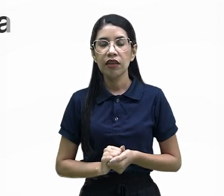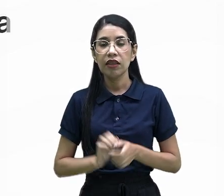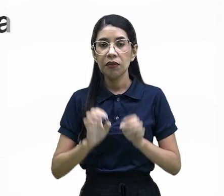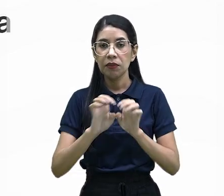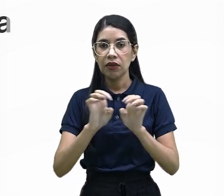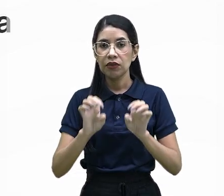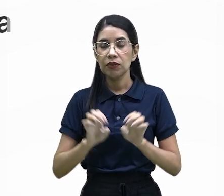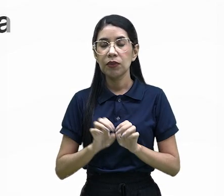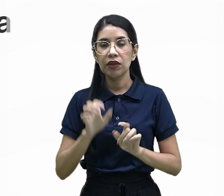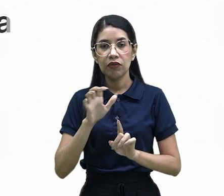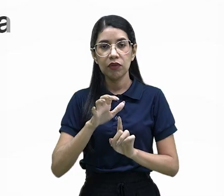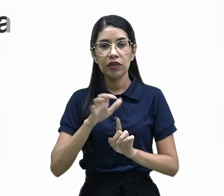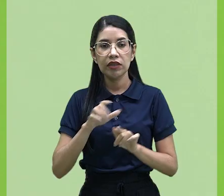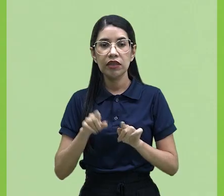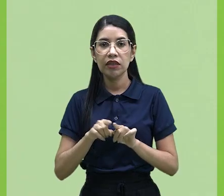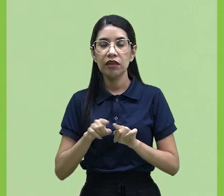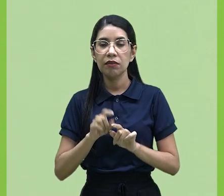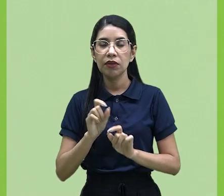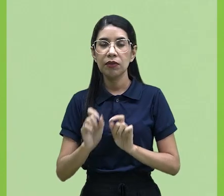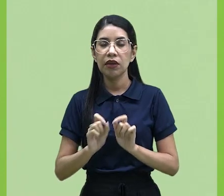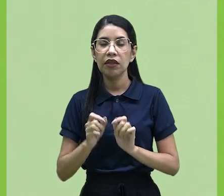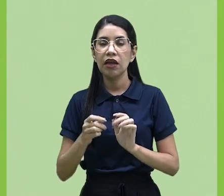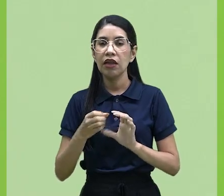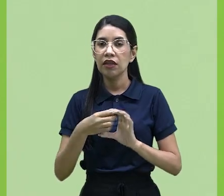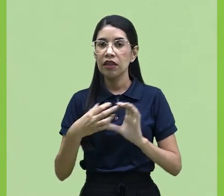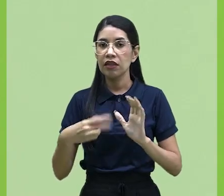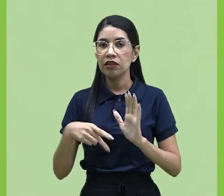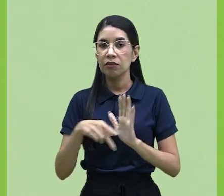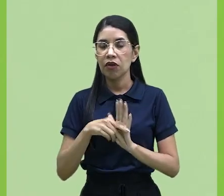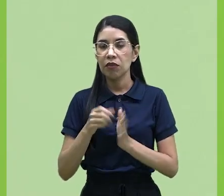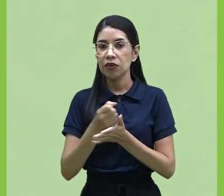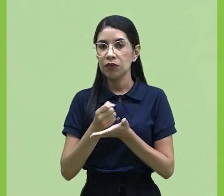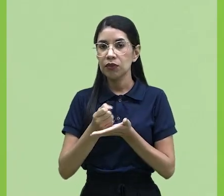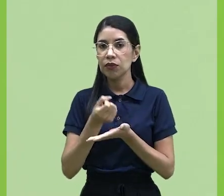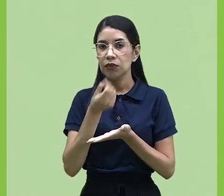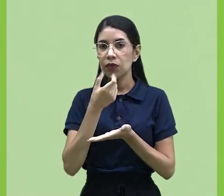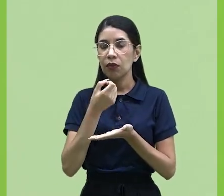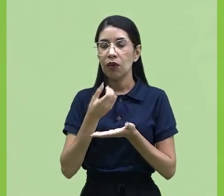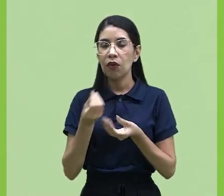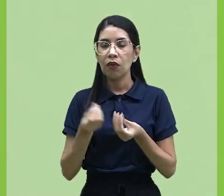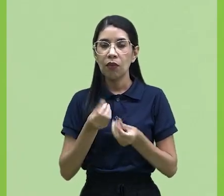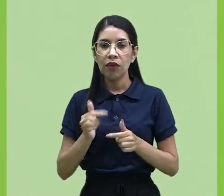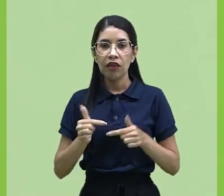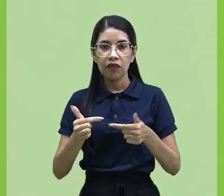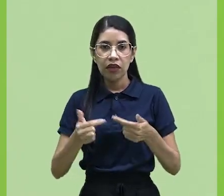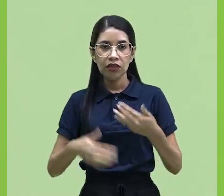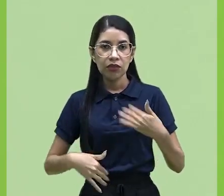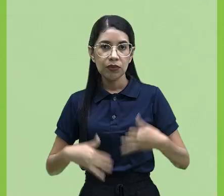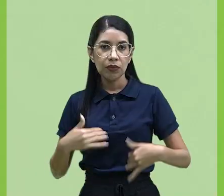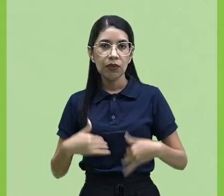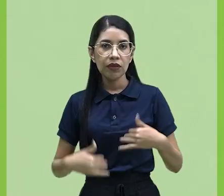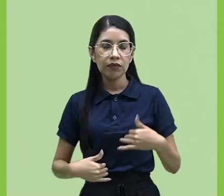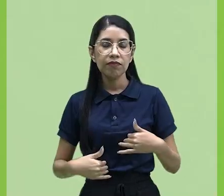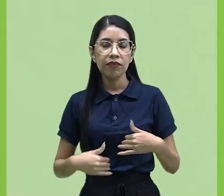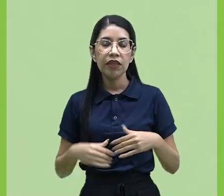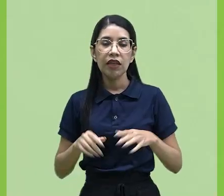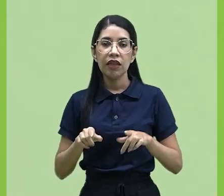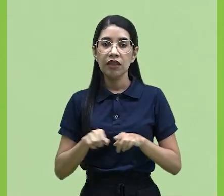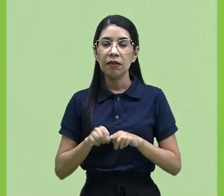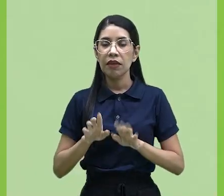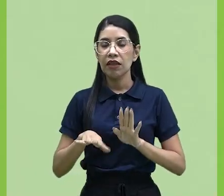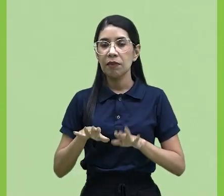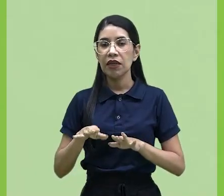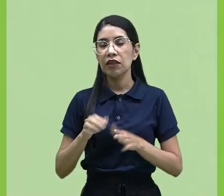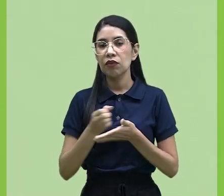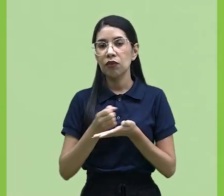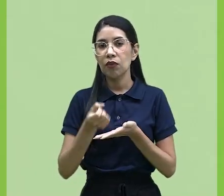estrutura ela vai influenciar muito nas propriedades daquele fármaco no nosso organismo. Então, dependendo ali do fármaco, se ele tiver